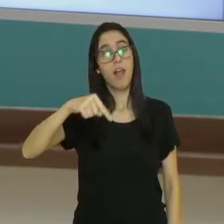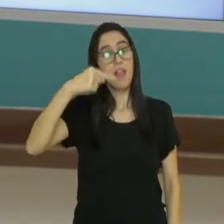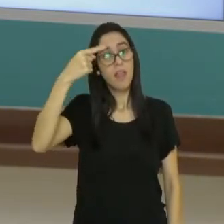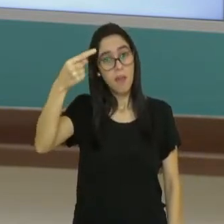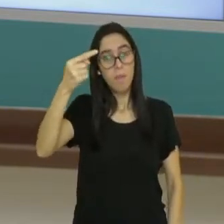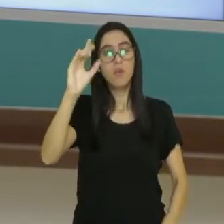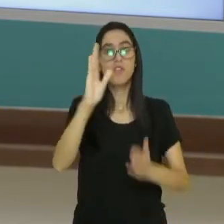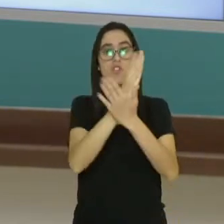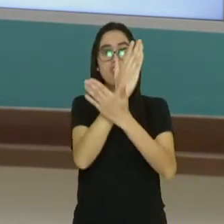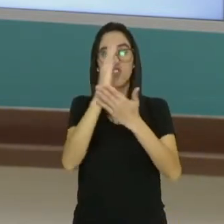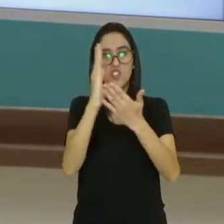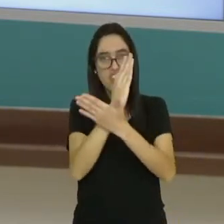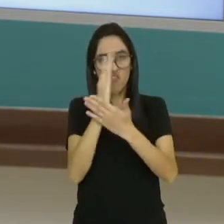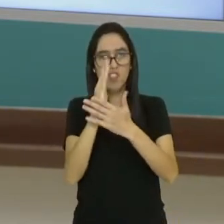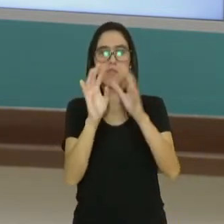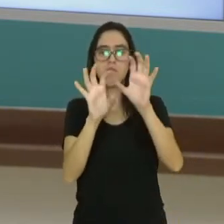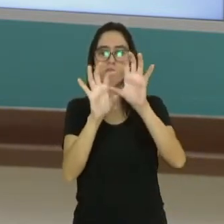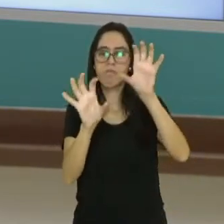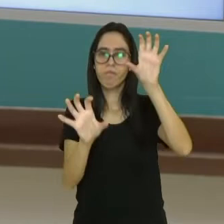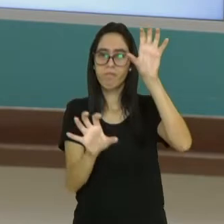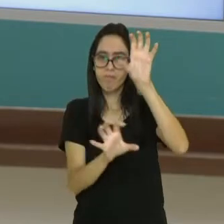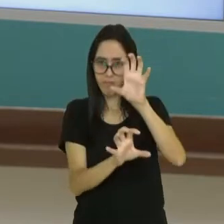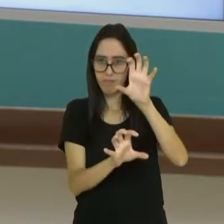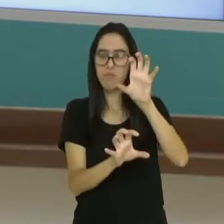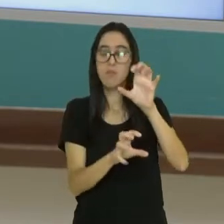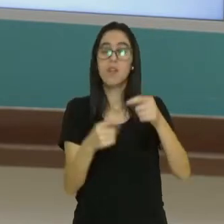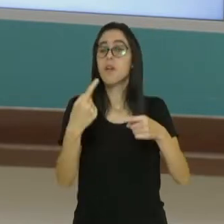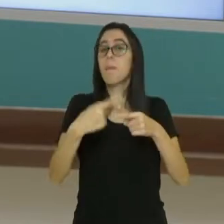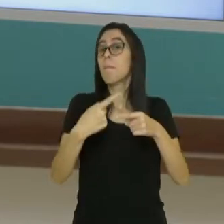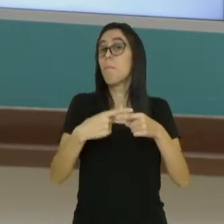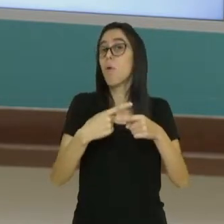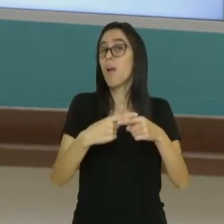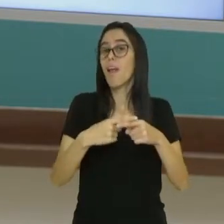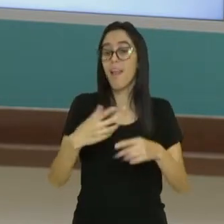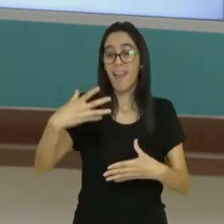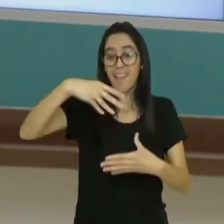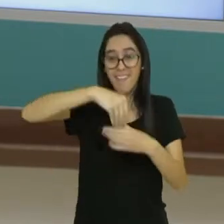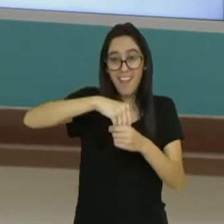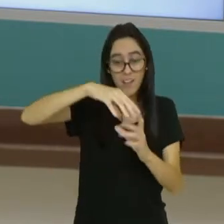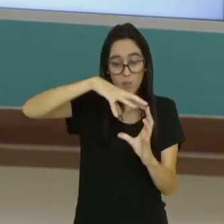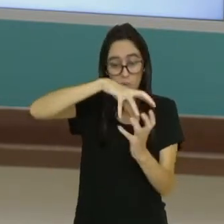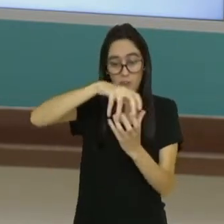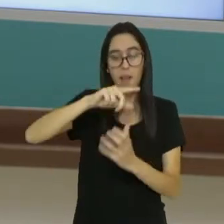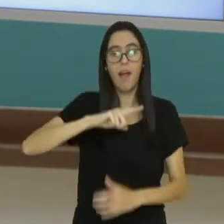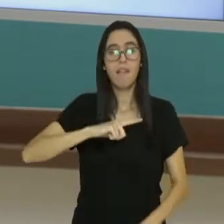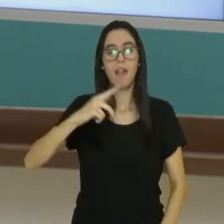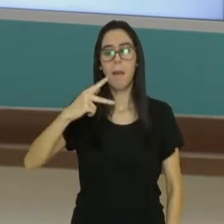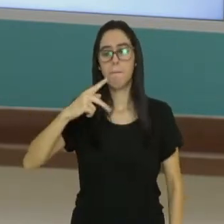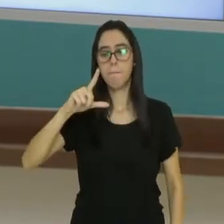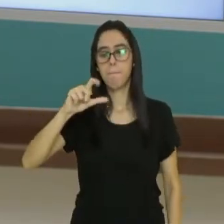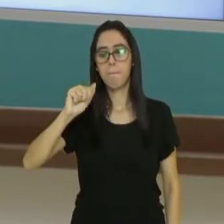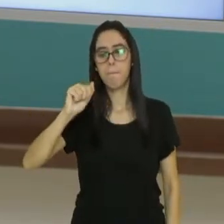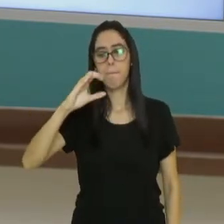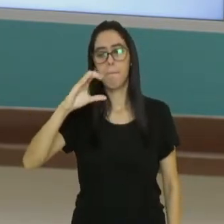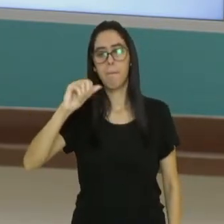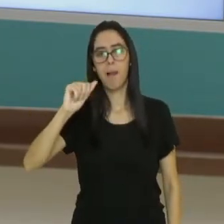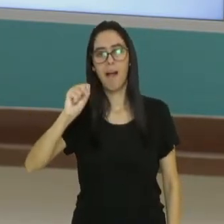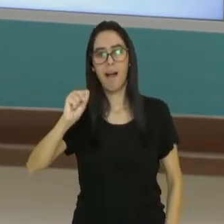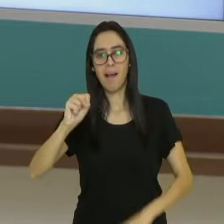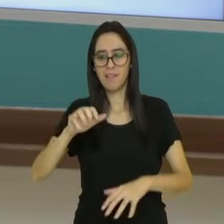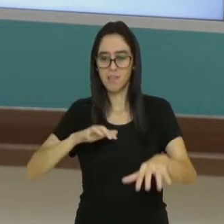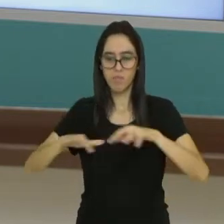dividir neste período, graças à dinâmica interna da Terra, que faz com que as